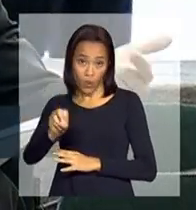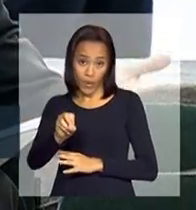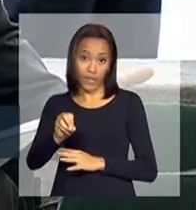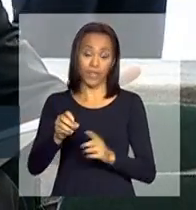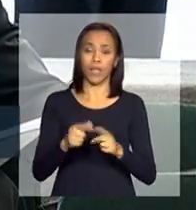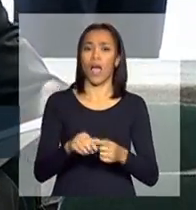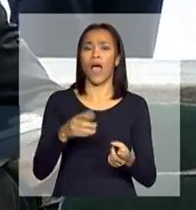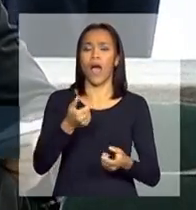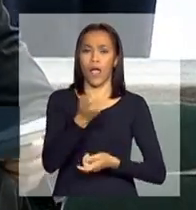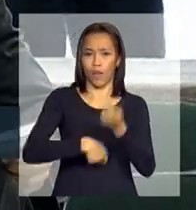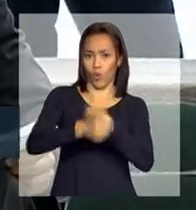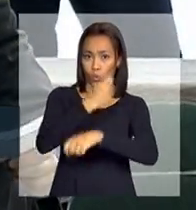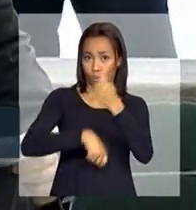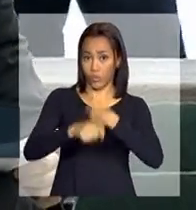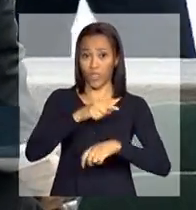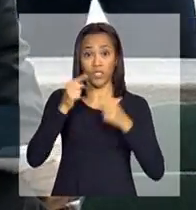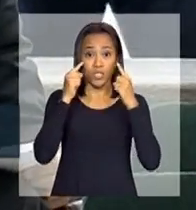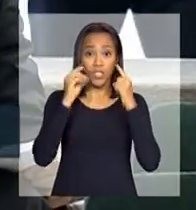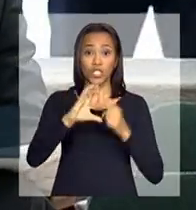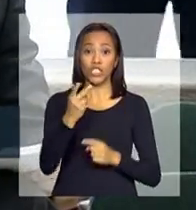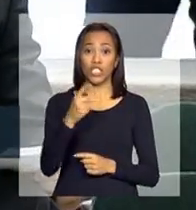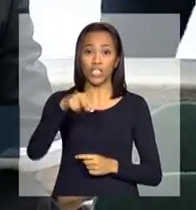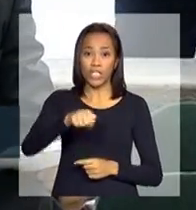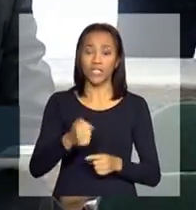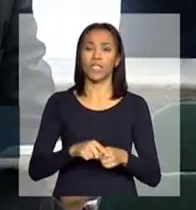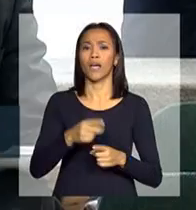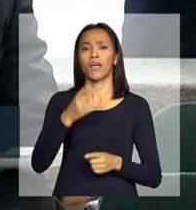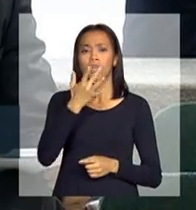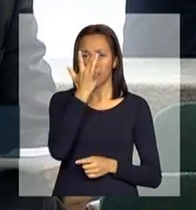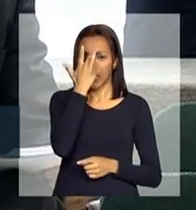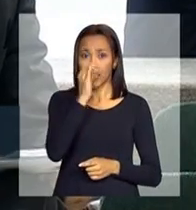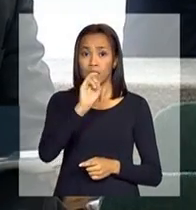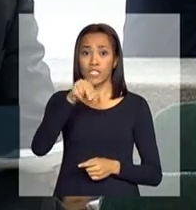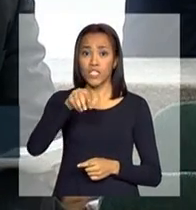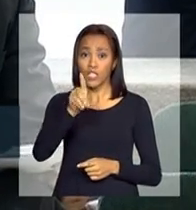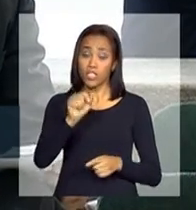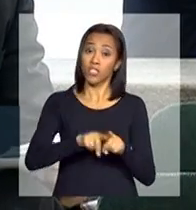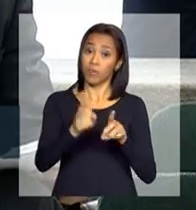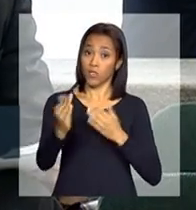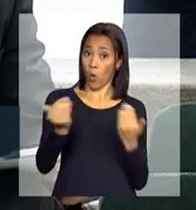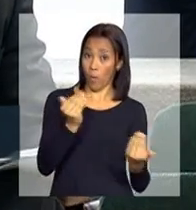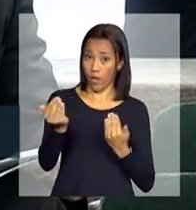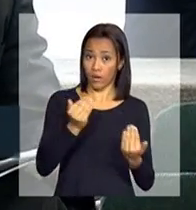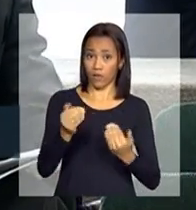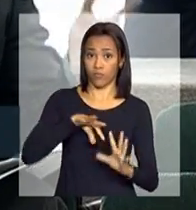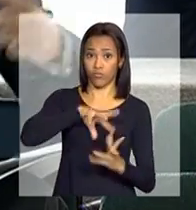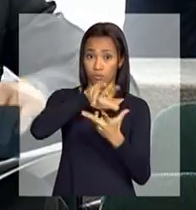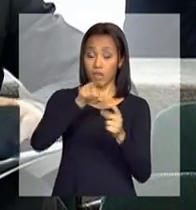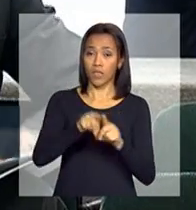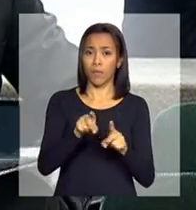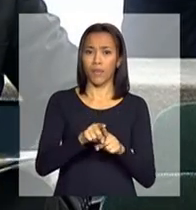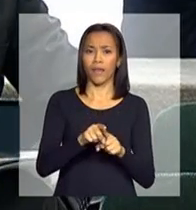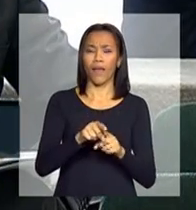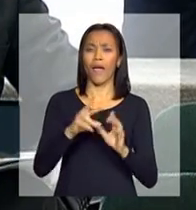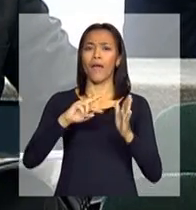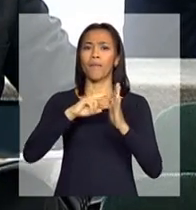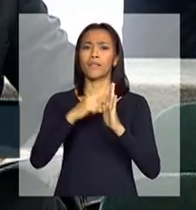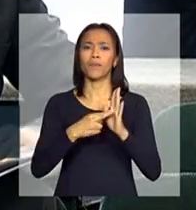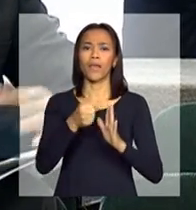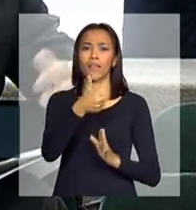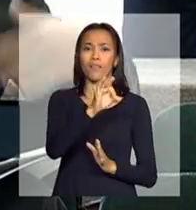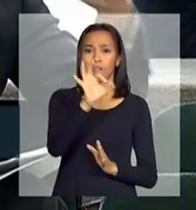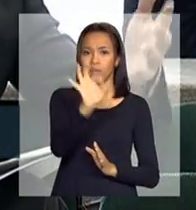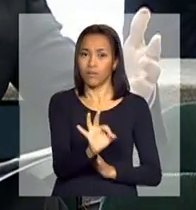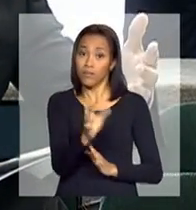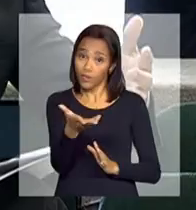China Índia e Brasil represente 40% da economia mundial sendo que em 1950 representava apenas 10%